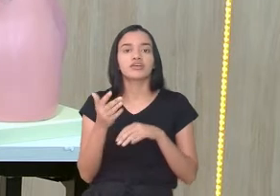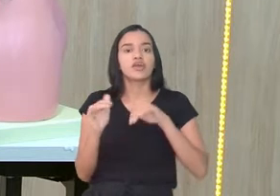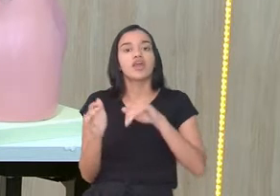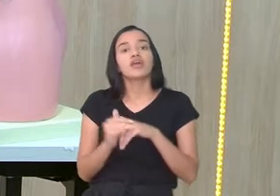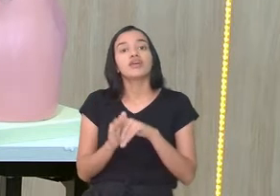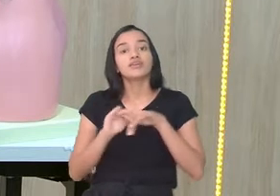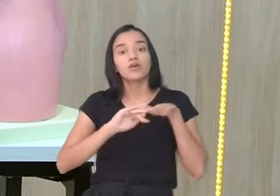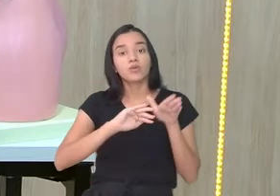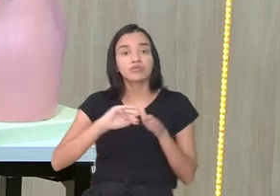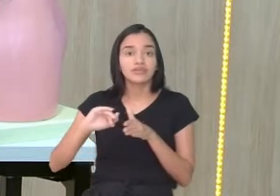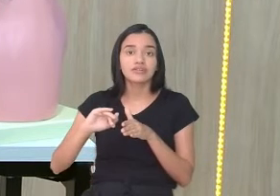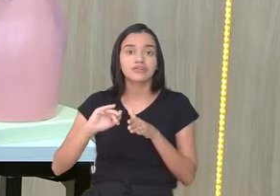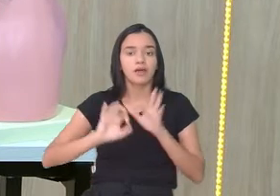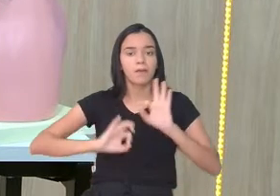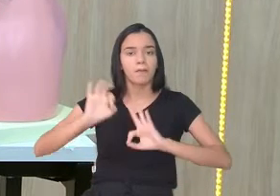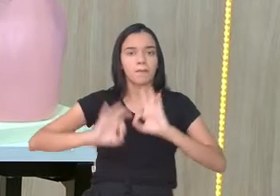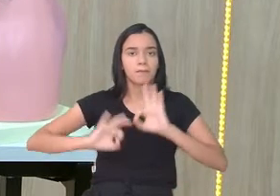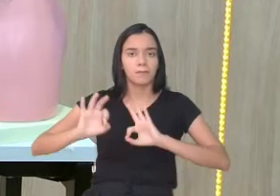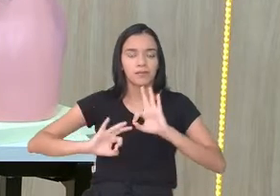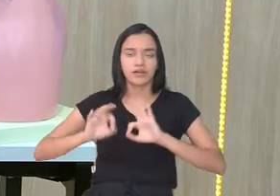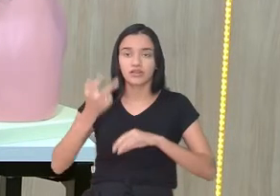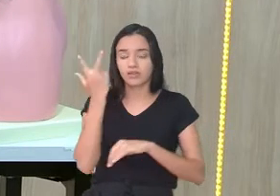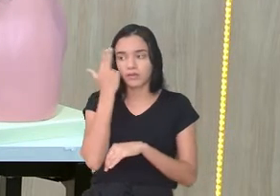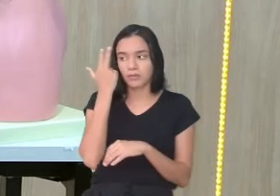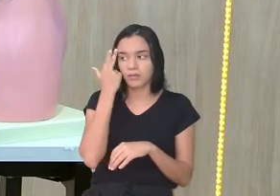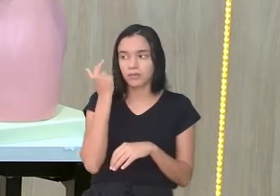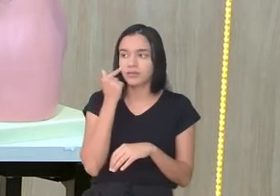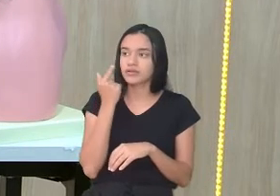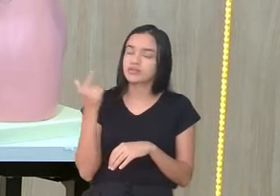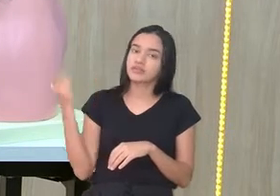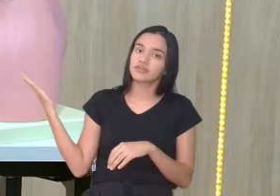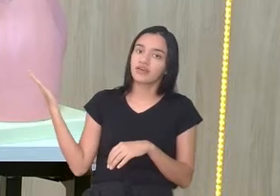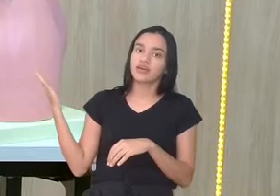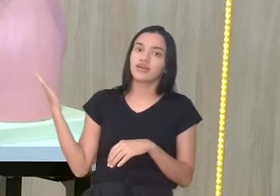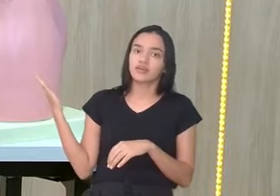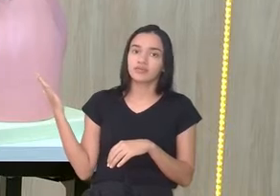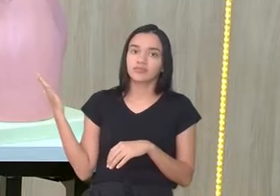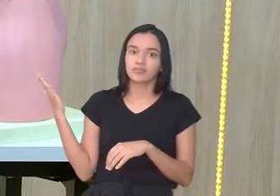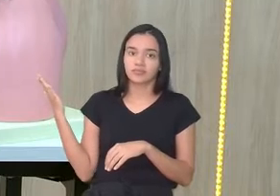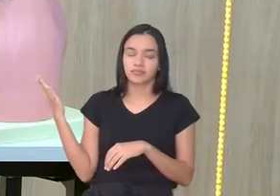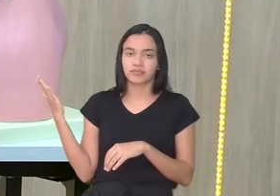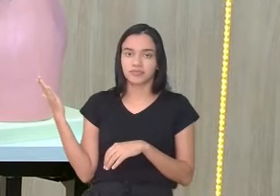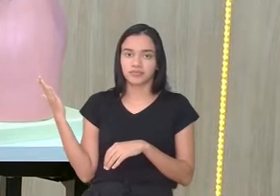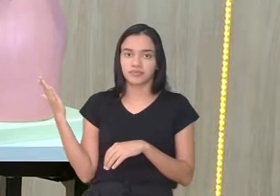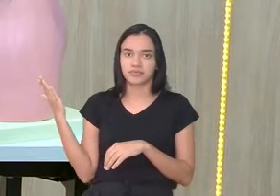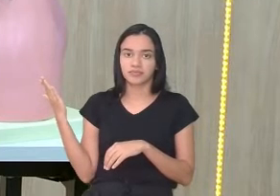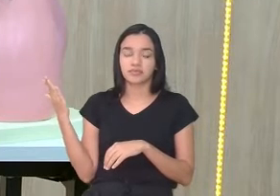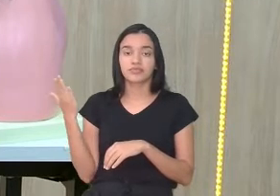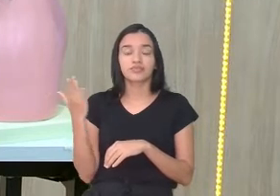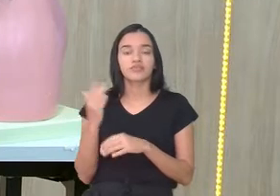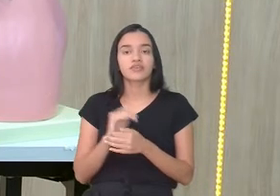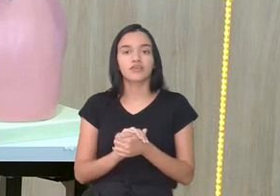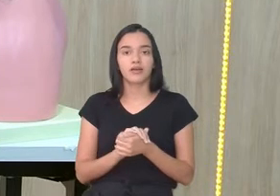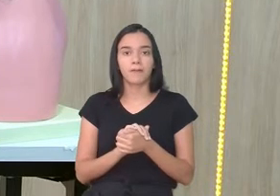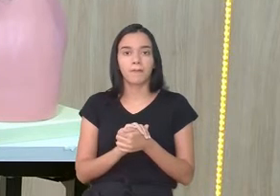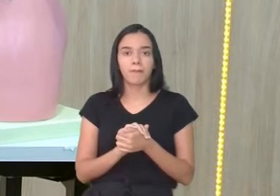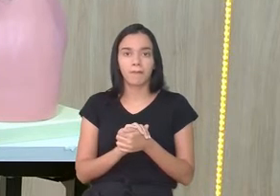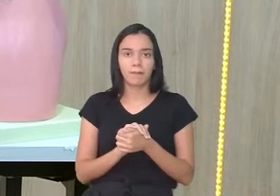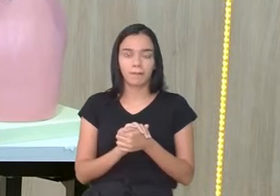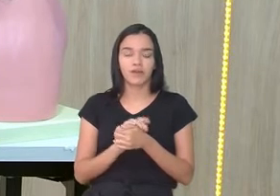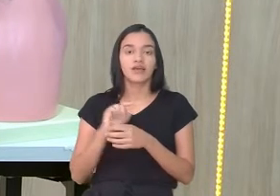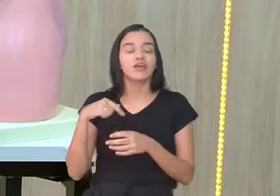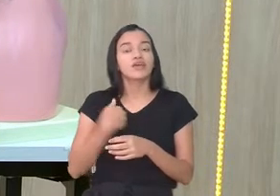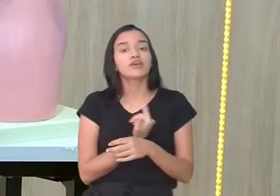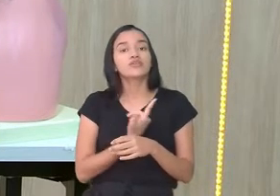gente possa entender realmente, normalmente ele fica nessa região aqui, né? Depois desses órgãos todinho que